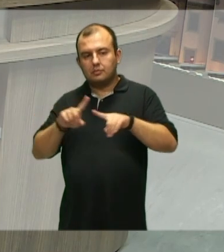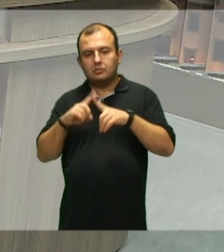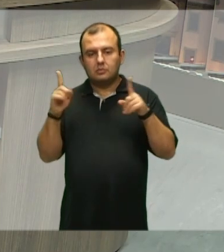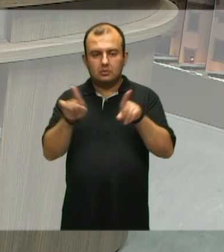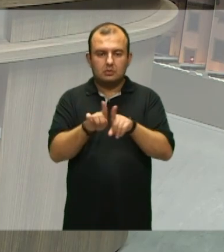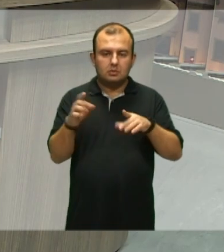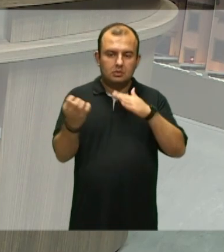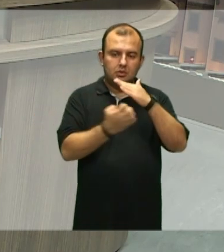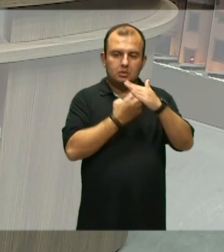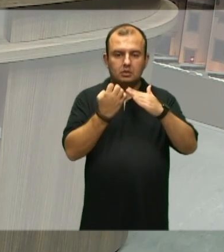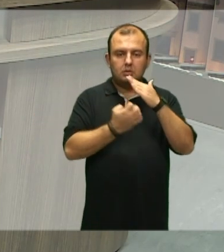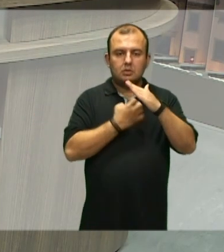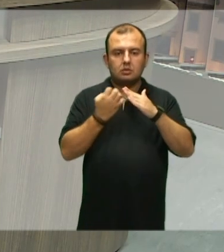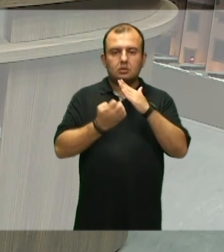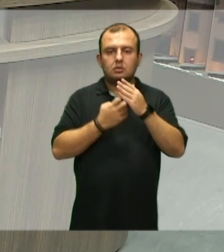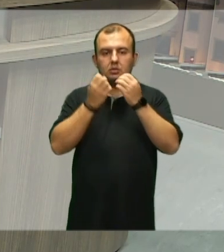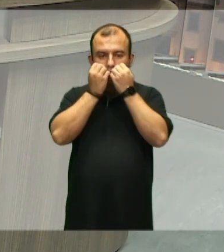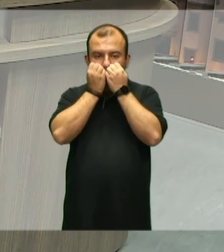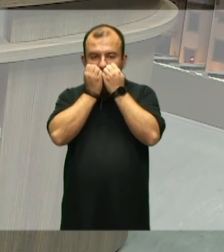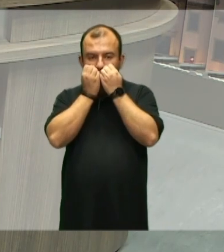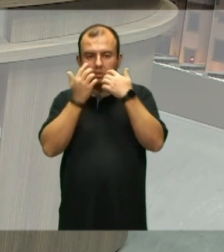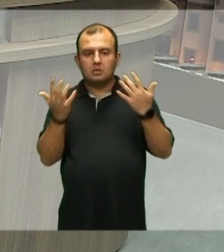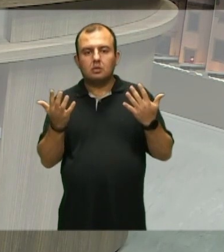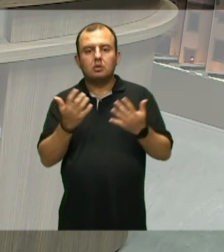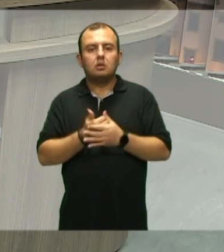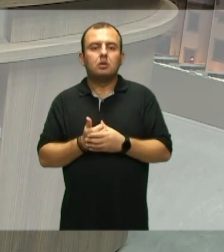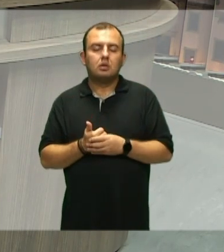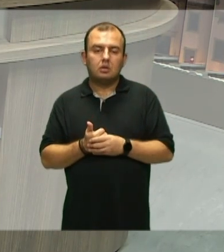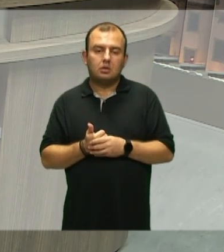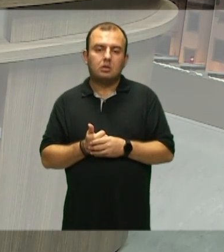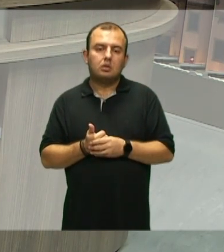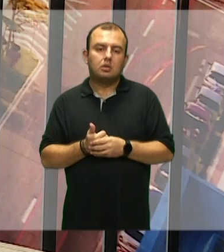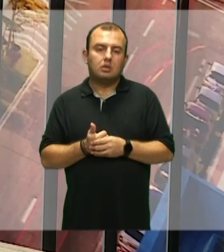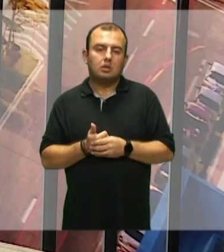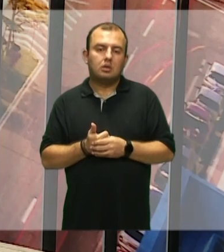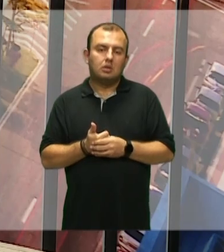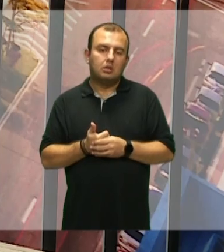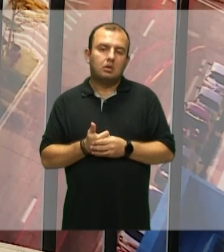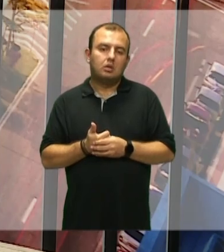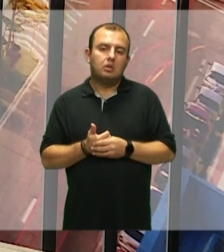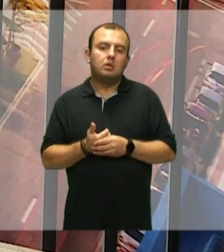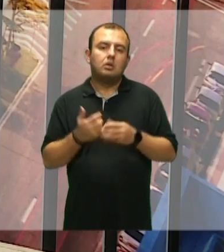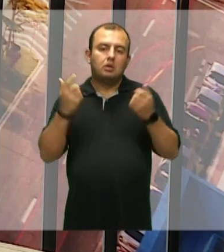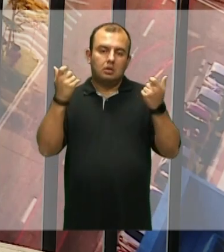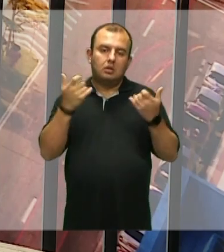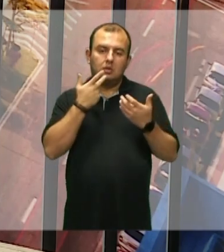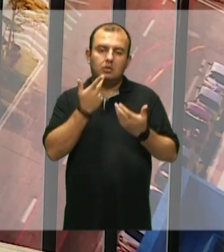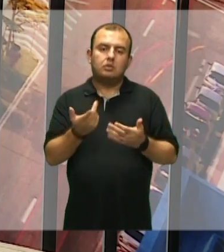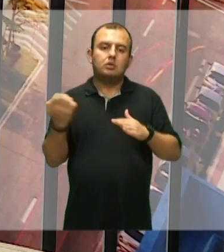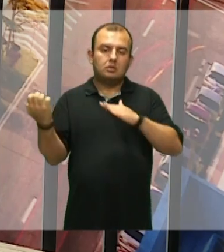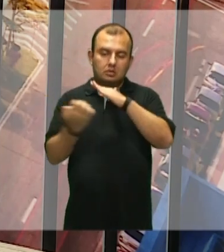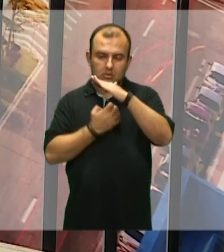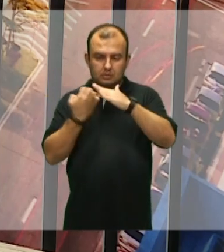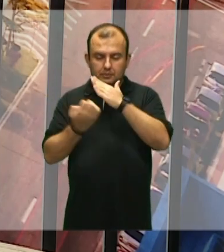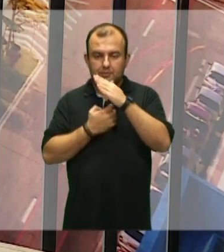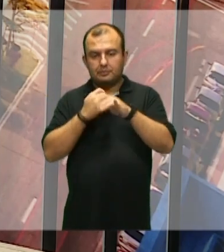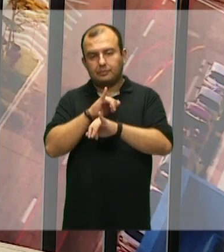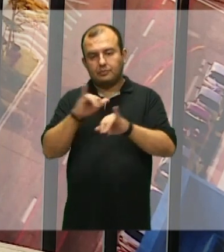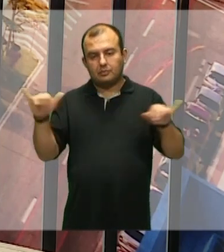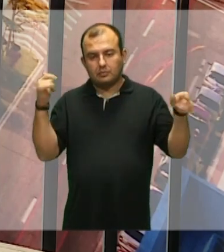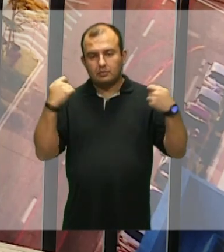têm empresas que, olha que coisa boa! Isso, a gente tem que falar o nome dessas pessoas, isso.